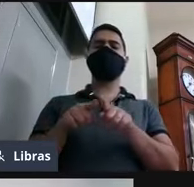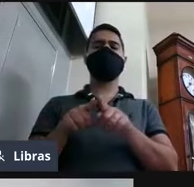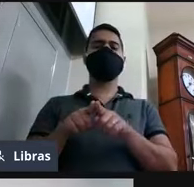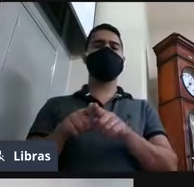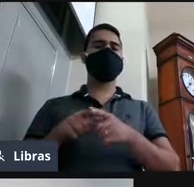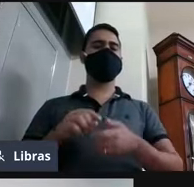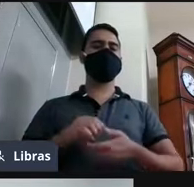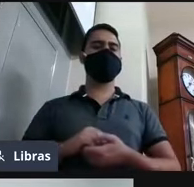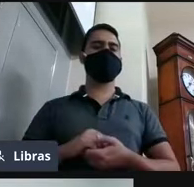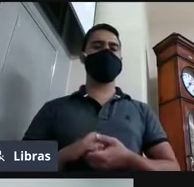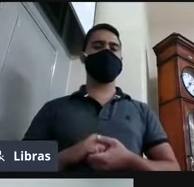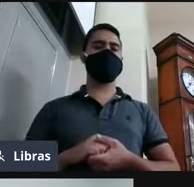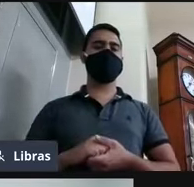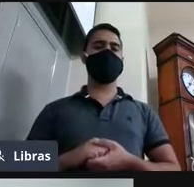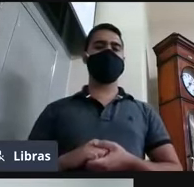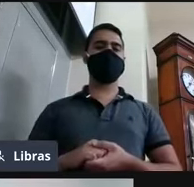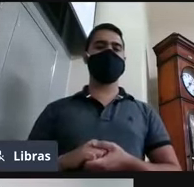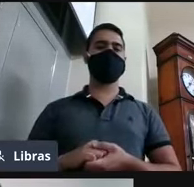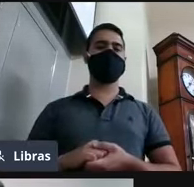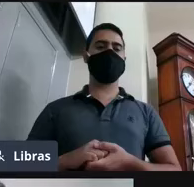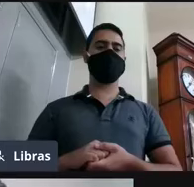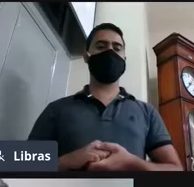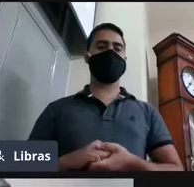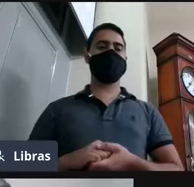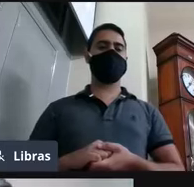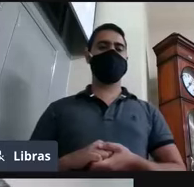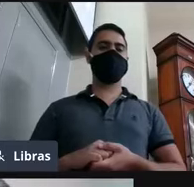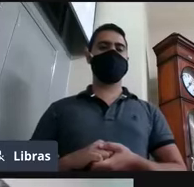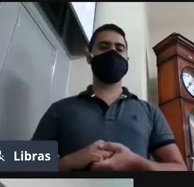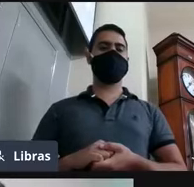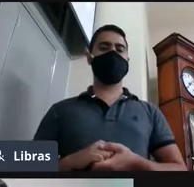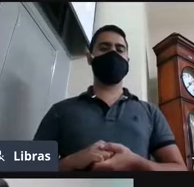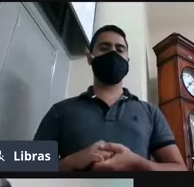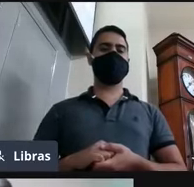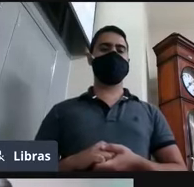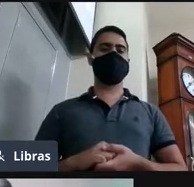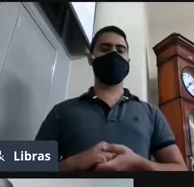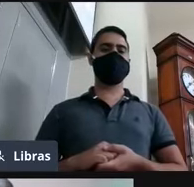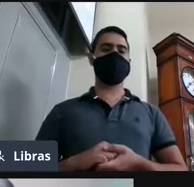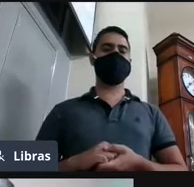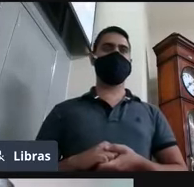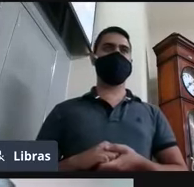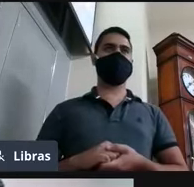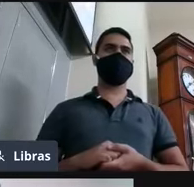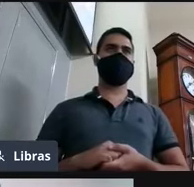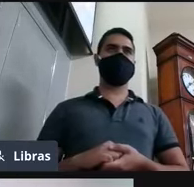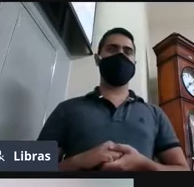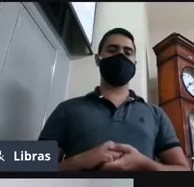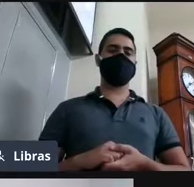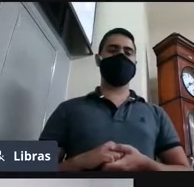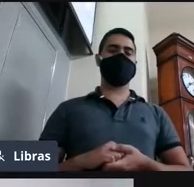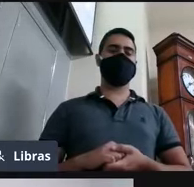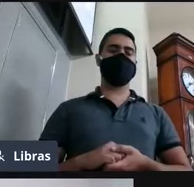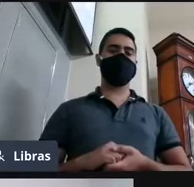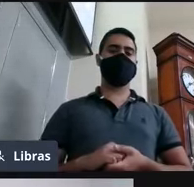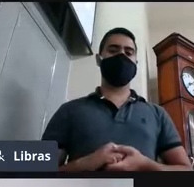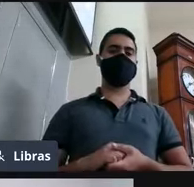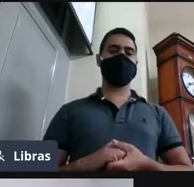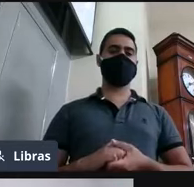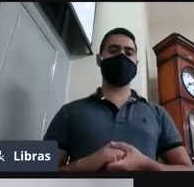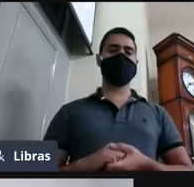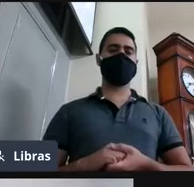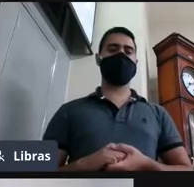de Contas vem falando e determinando de uma forma diferenciada. Na verdade,